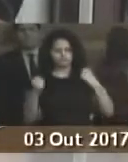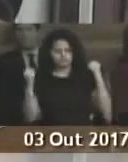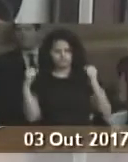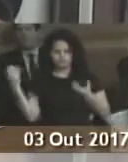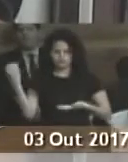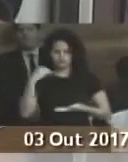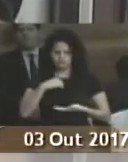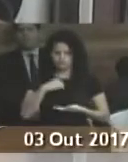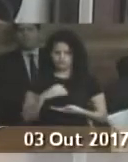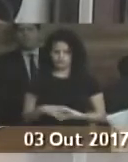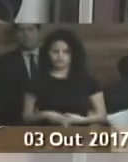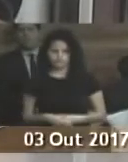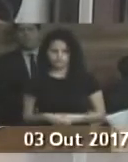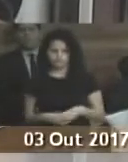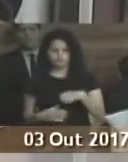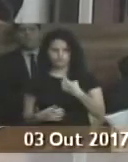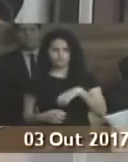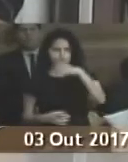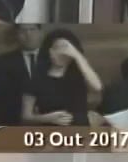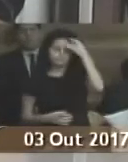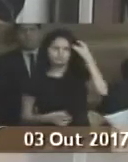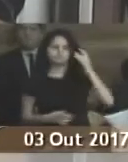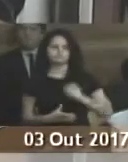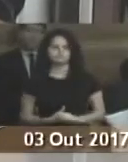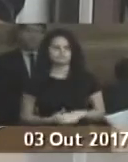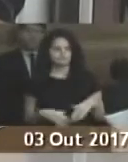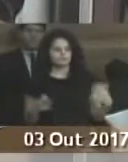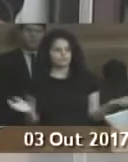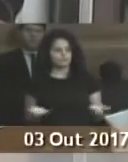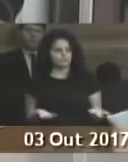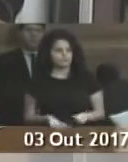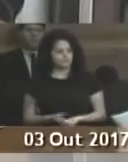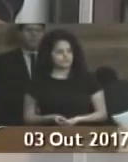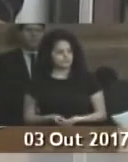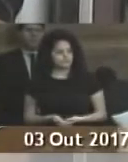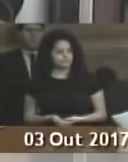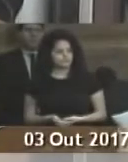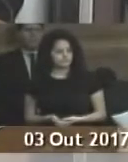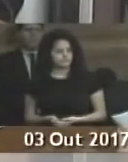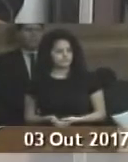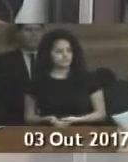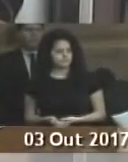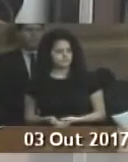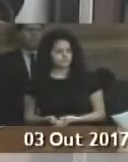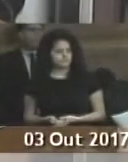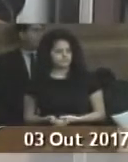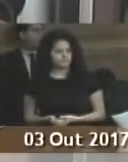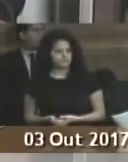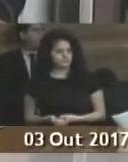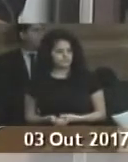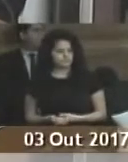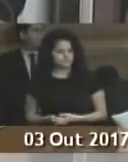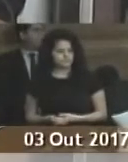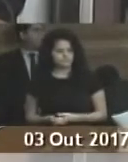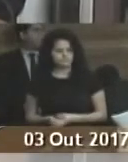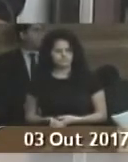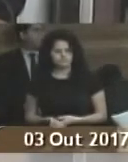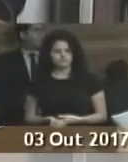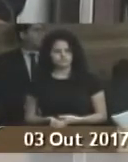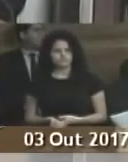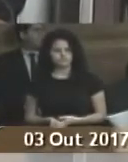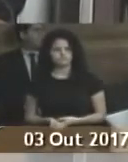traz ao ser humano, né? Hoje o Wagner faz oceanografia, que é ligada ao mar,